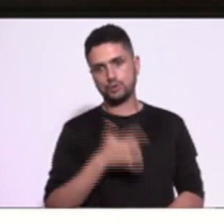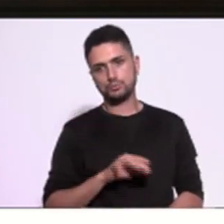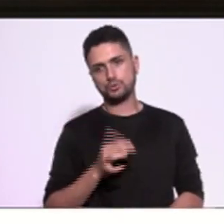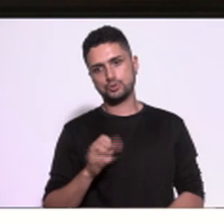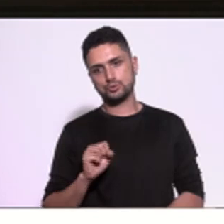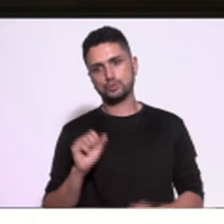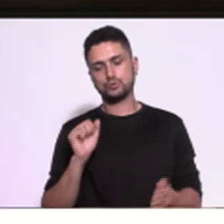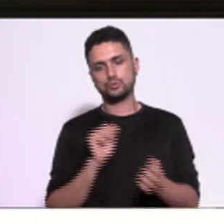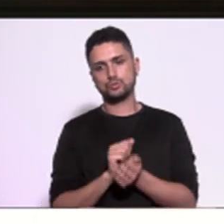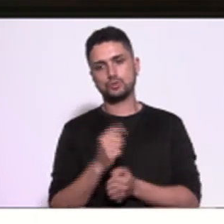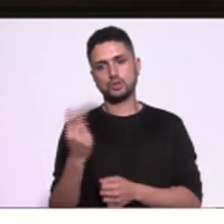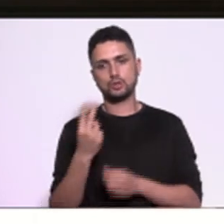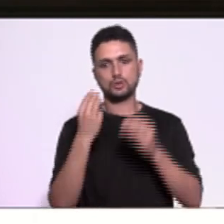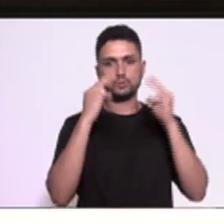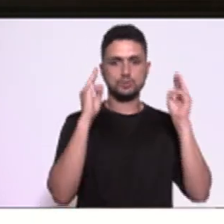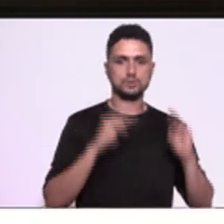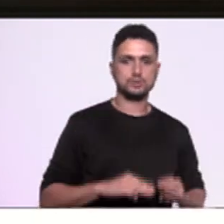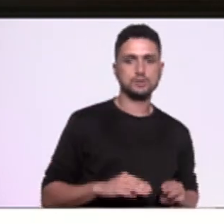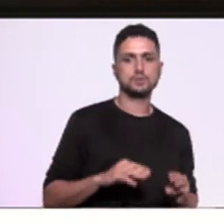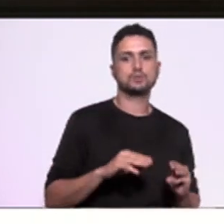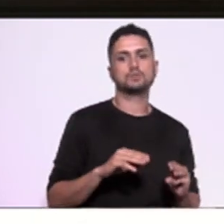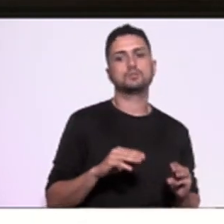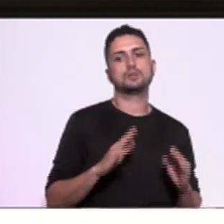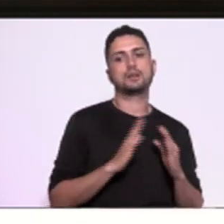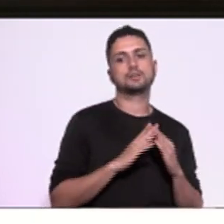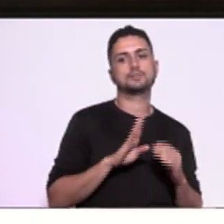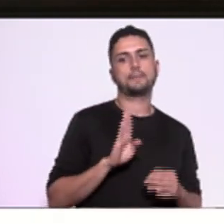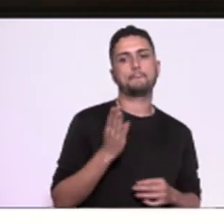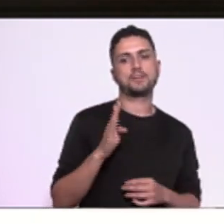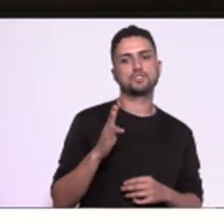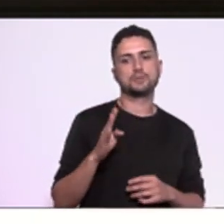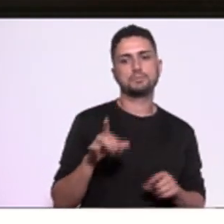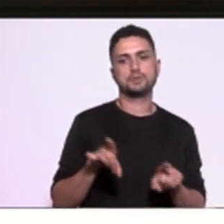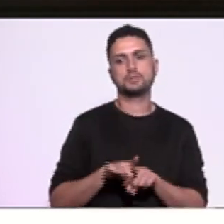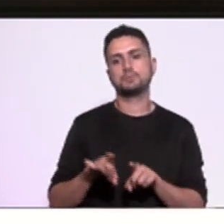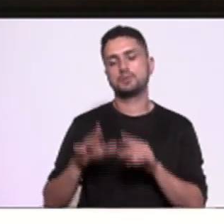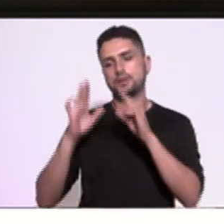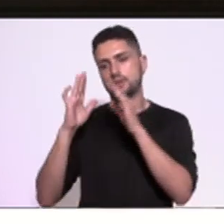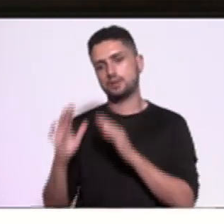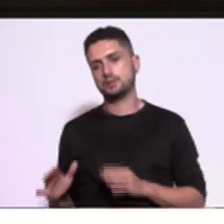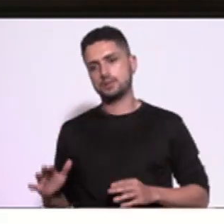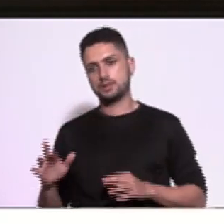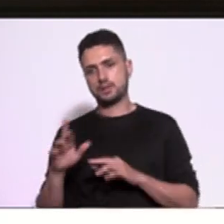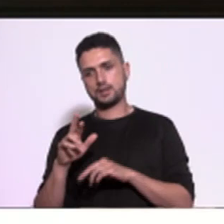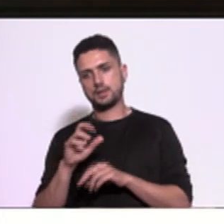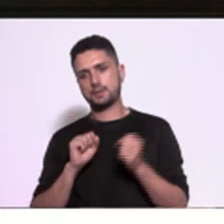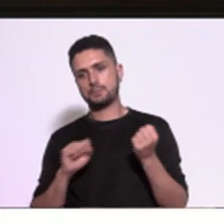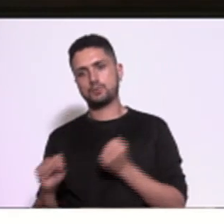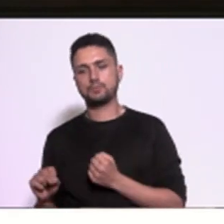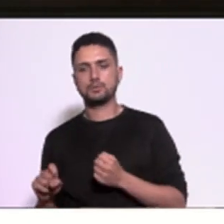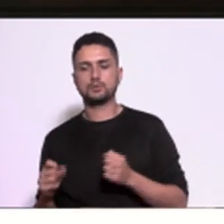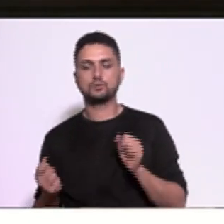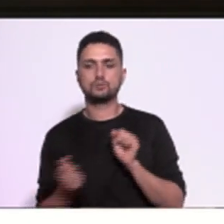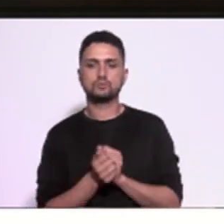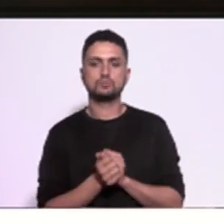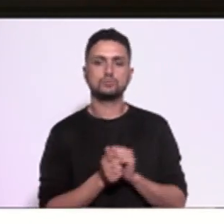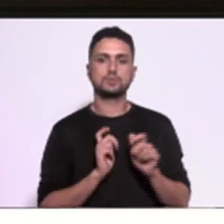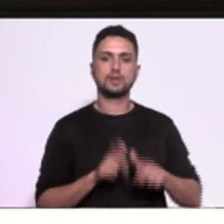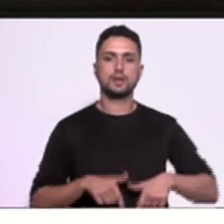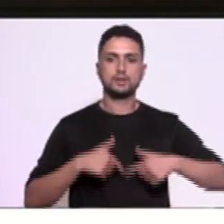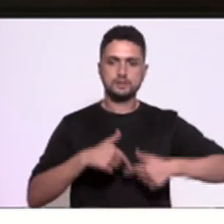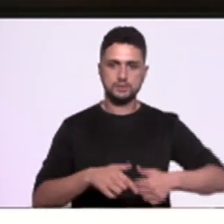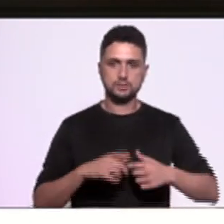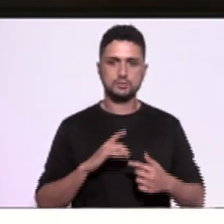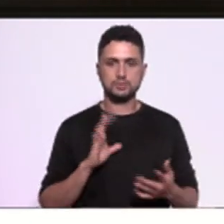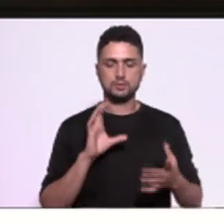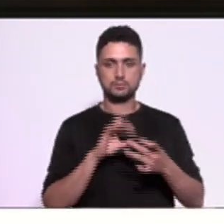museus, Museu Casa de Benjamin Constant e Museu da República, para desenvolver ações conjuntas e coordenadas de